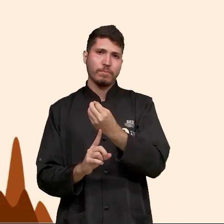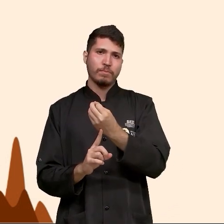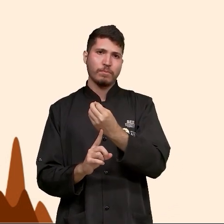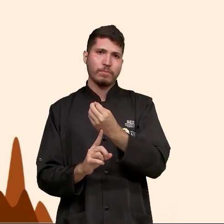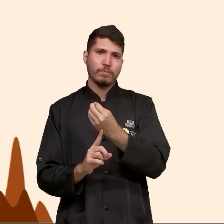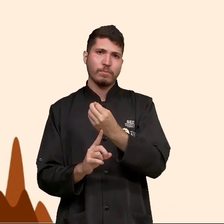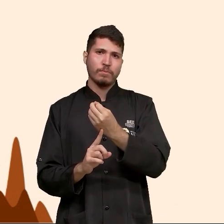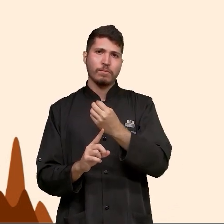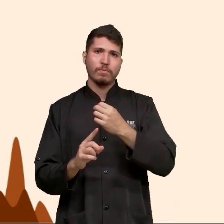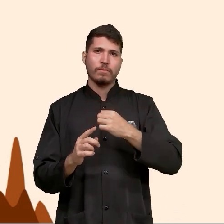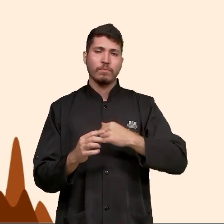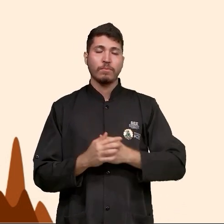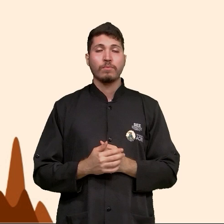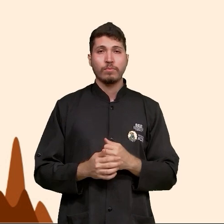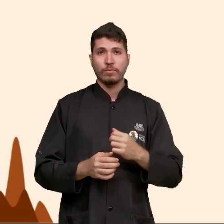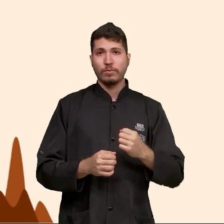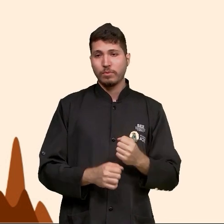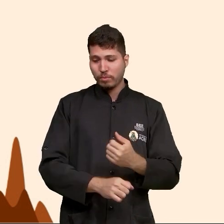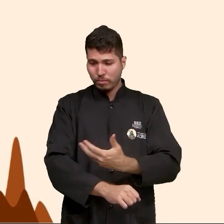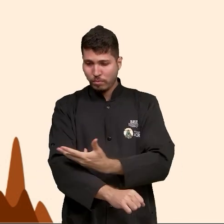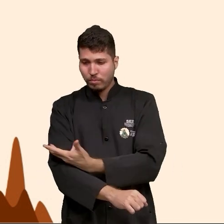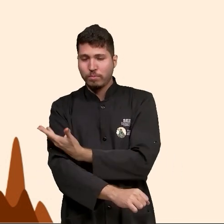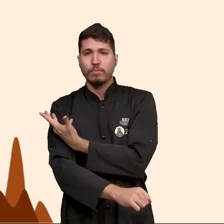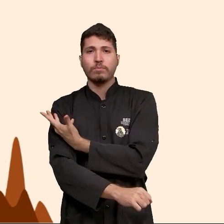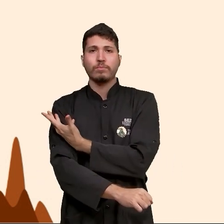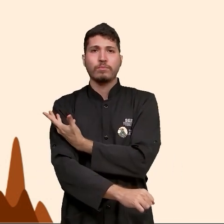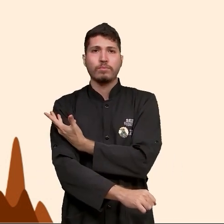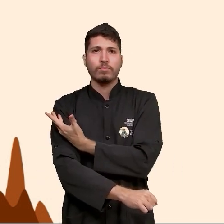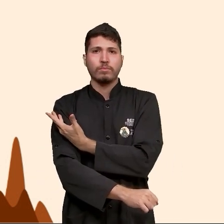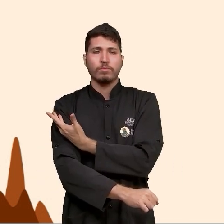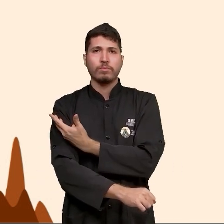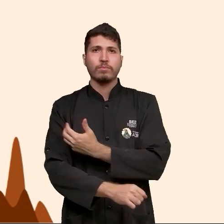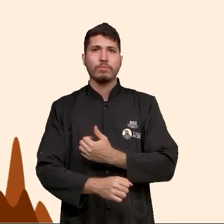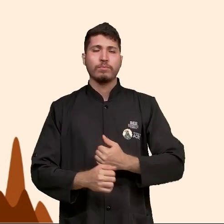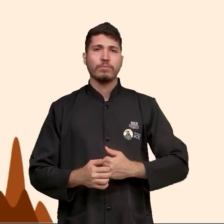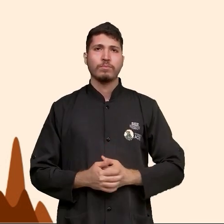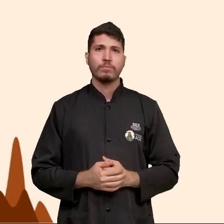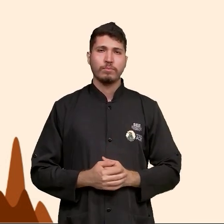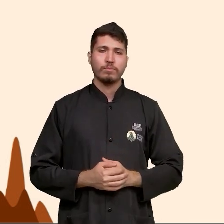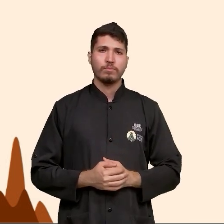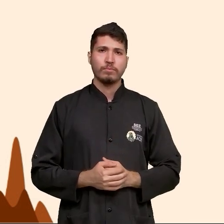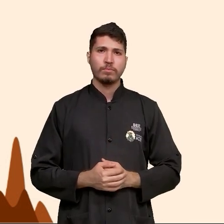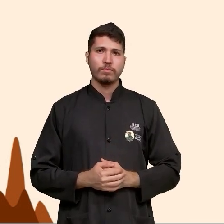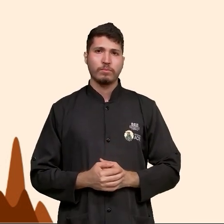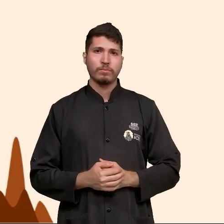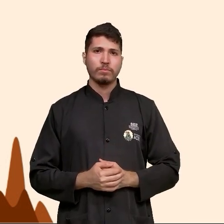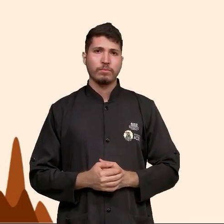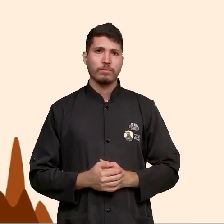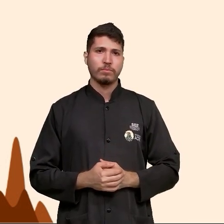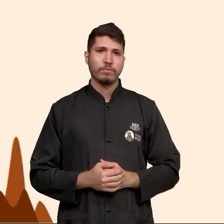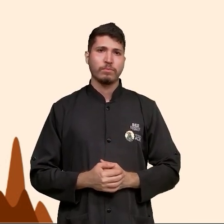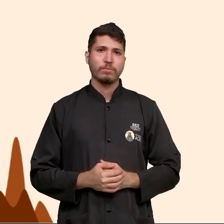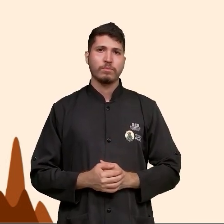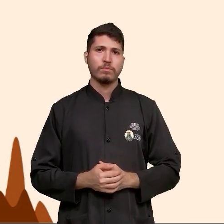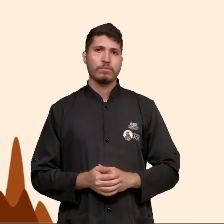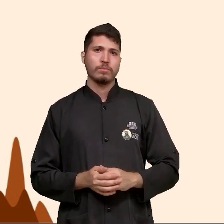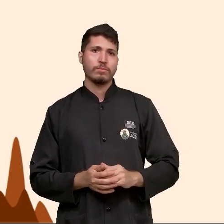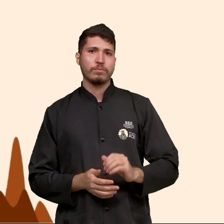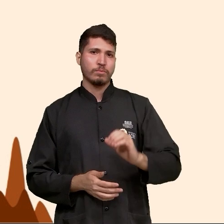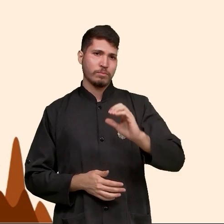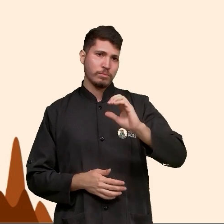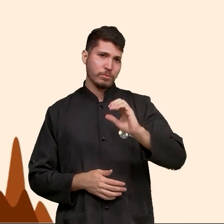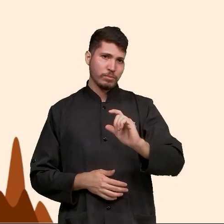contrastes e emoção. No clássico, já era equilíbrio e